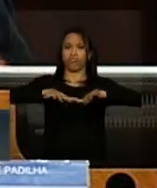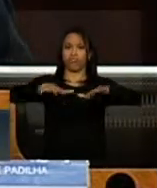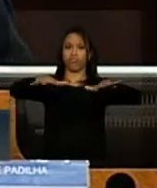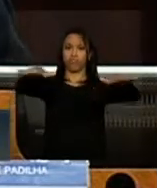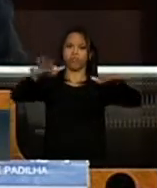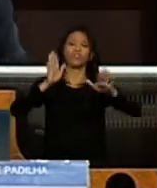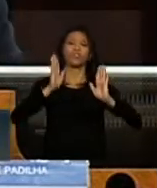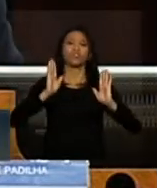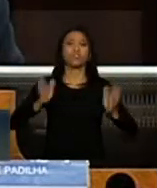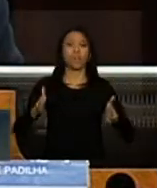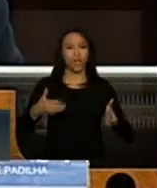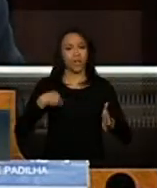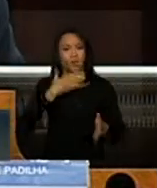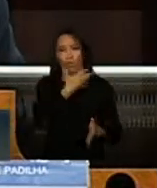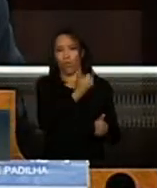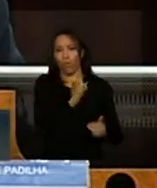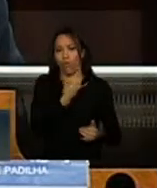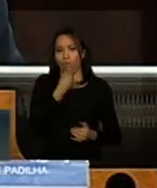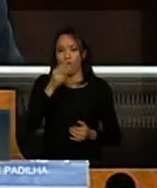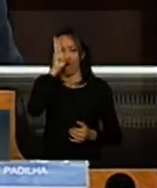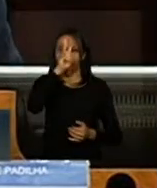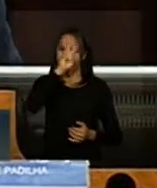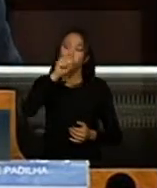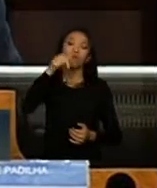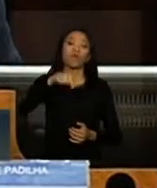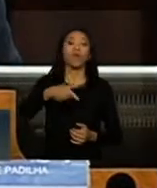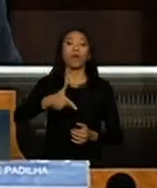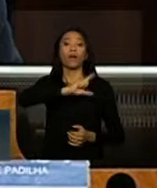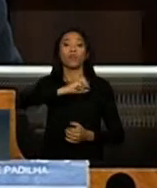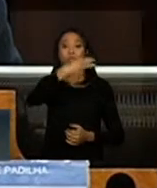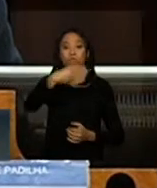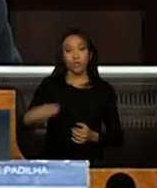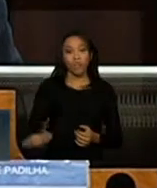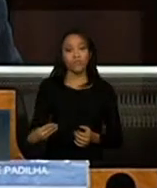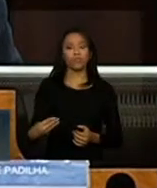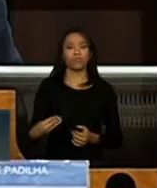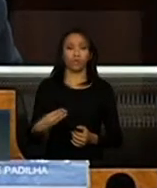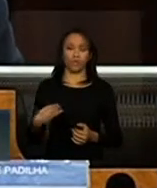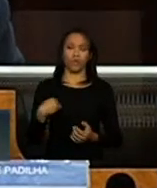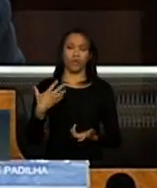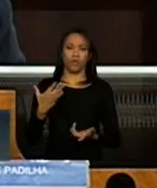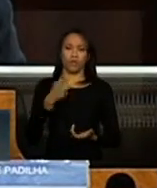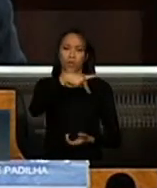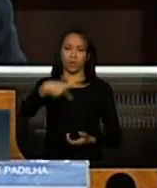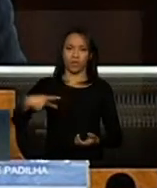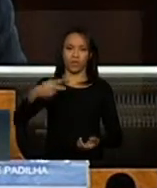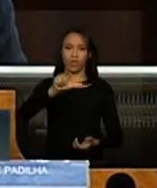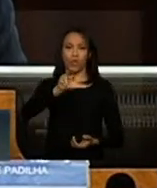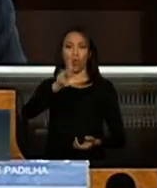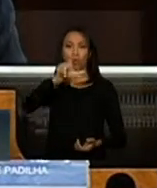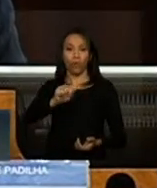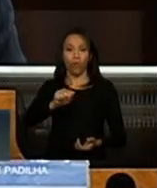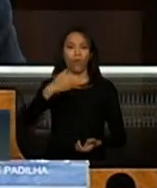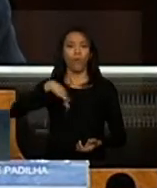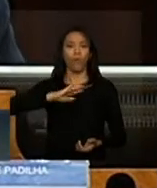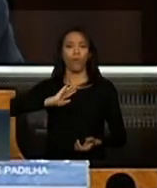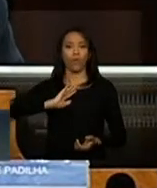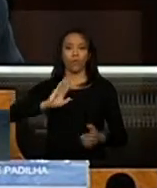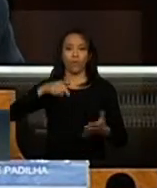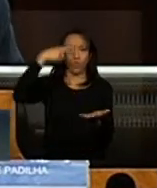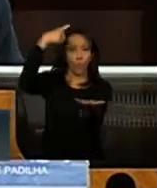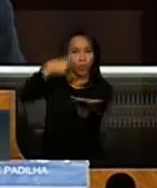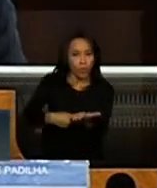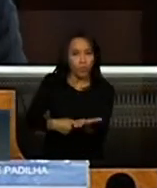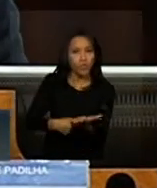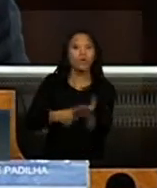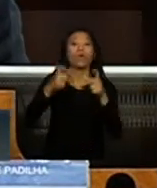o Evesto lembrou aqui, eu era ministro de Relações Institucionais do governo do presidente Lula, quando nós montamos o pacto com a região